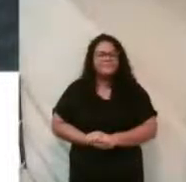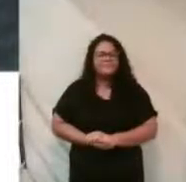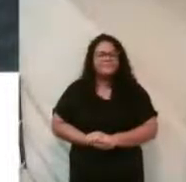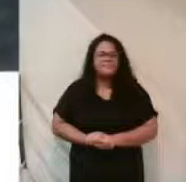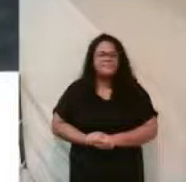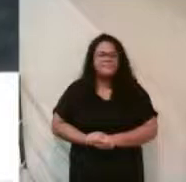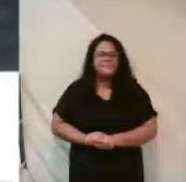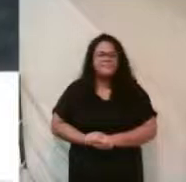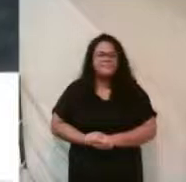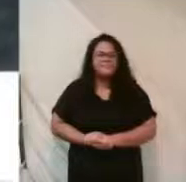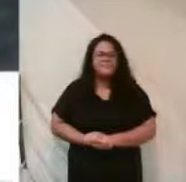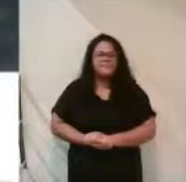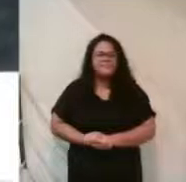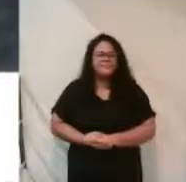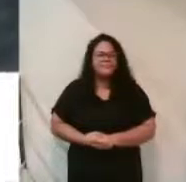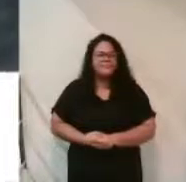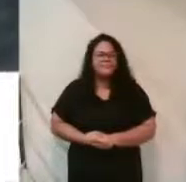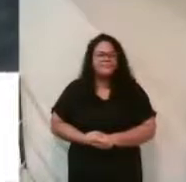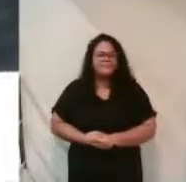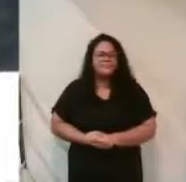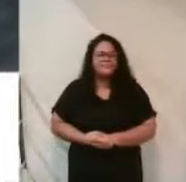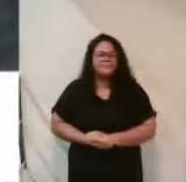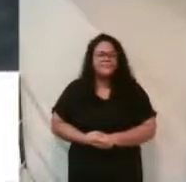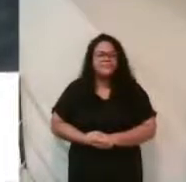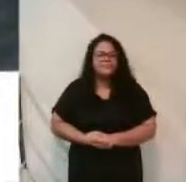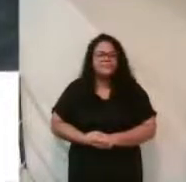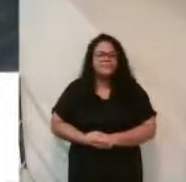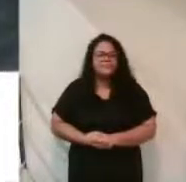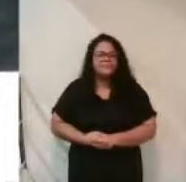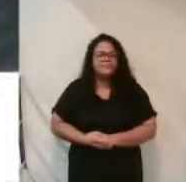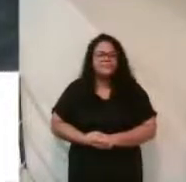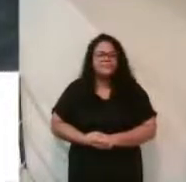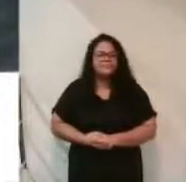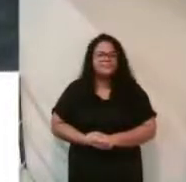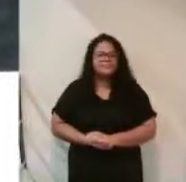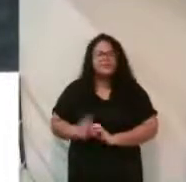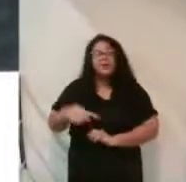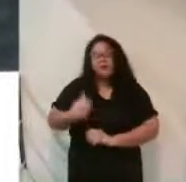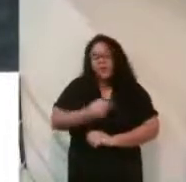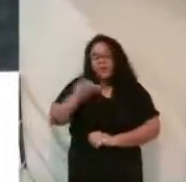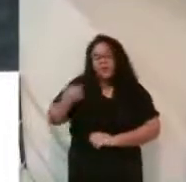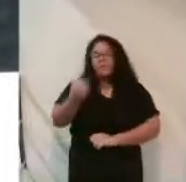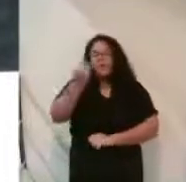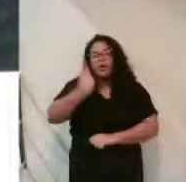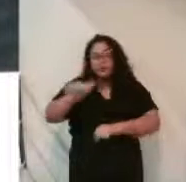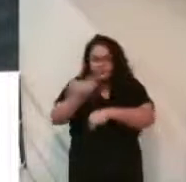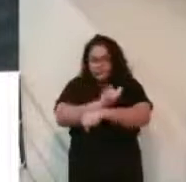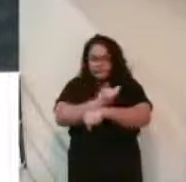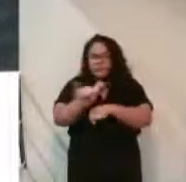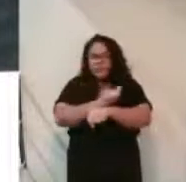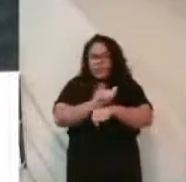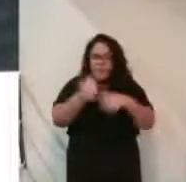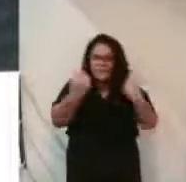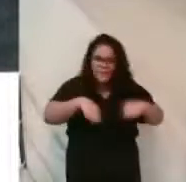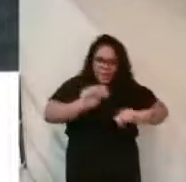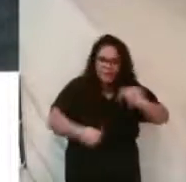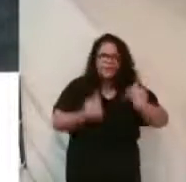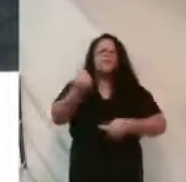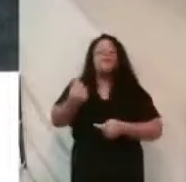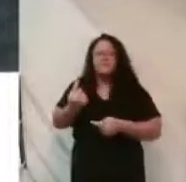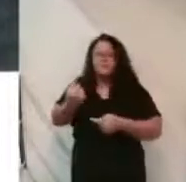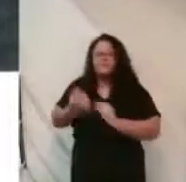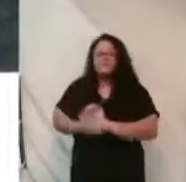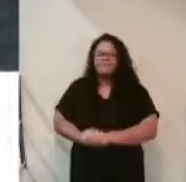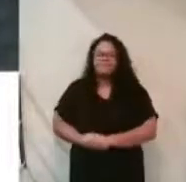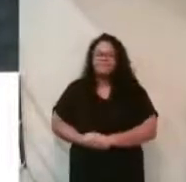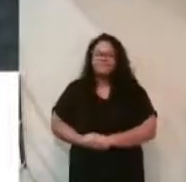um dos mecanismos que nós estamos trabalhando nesse momento para mudar essa realidade e poder fazer com que o Estado